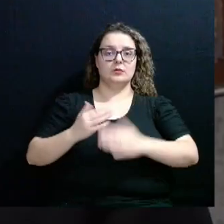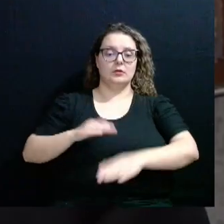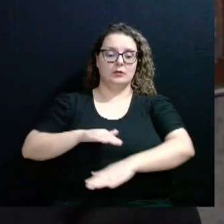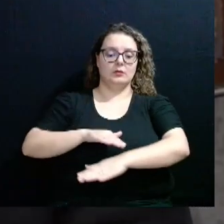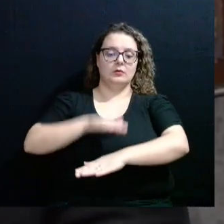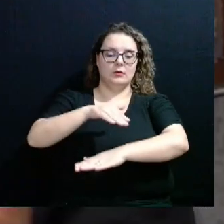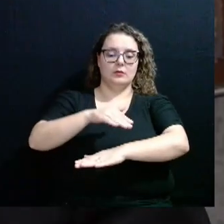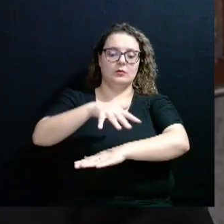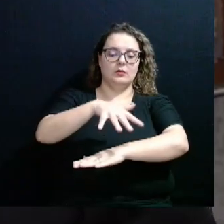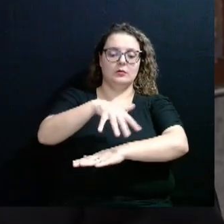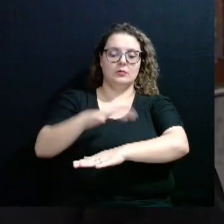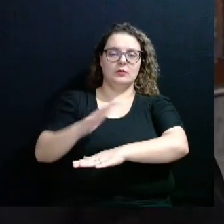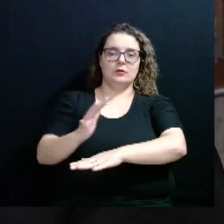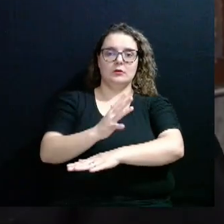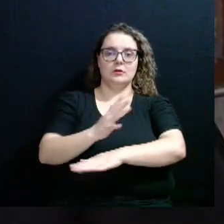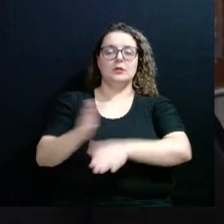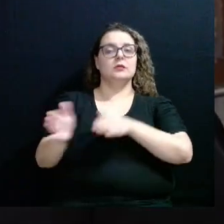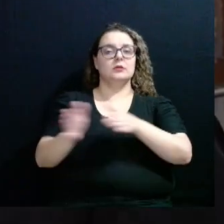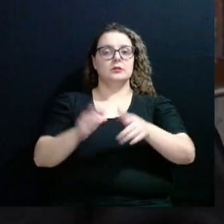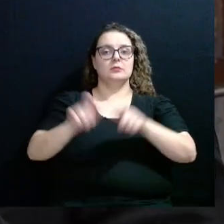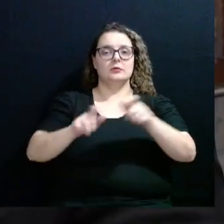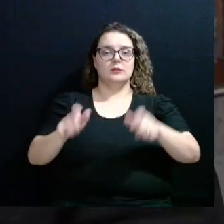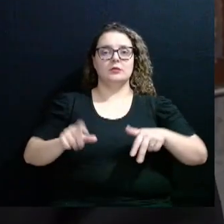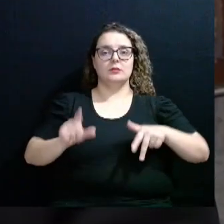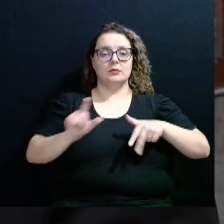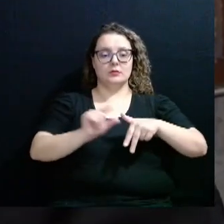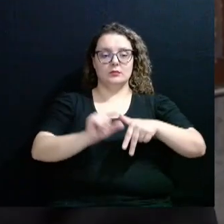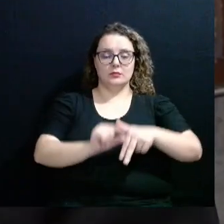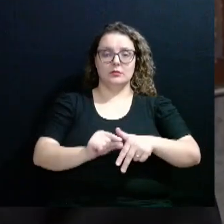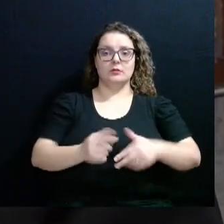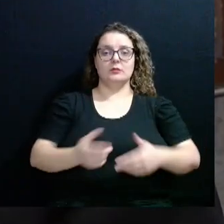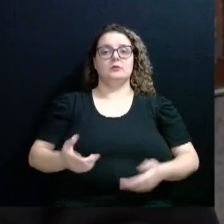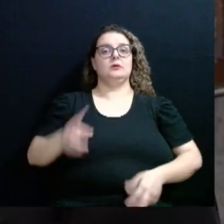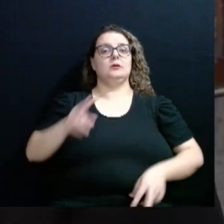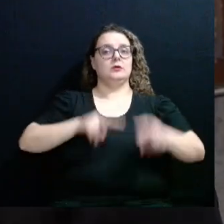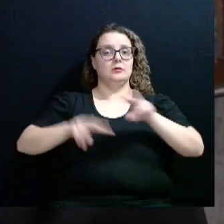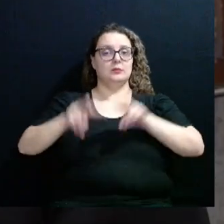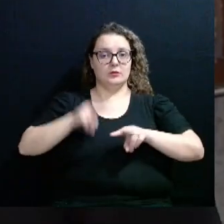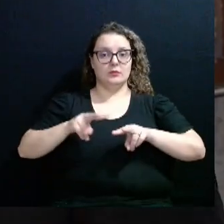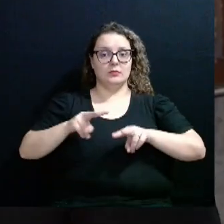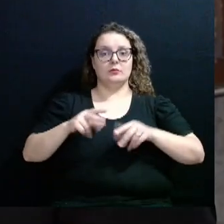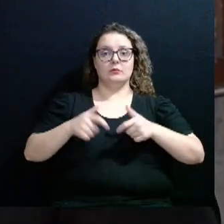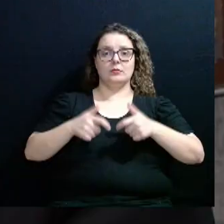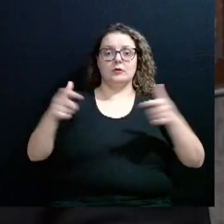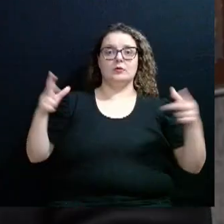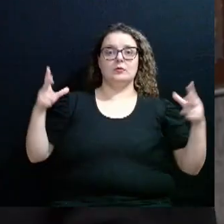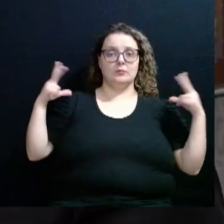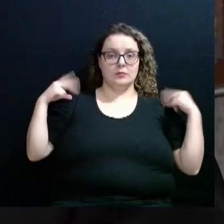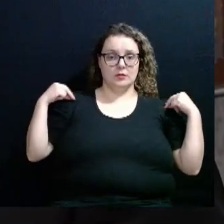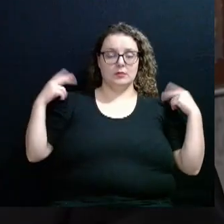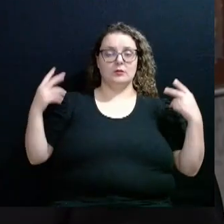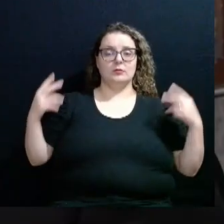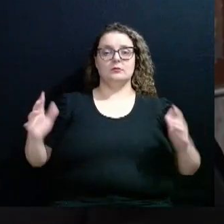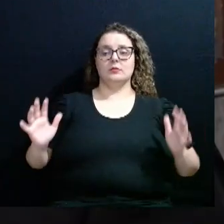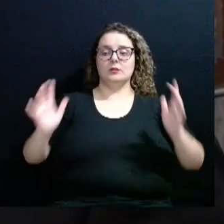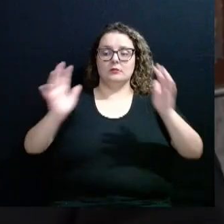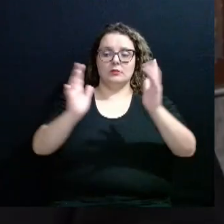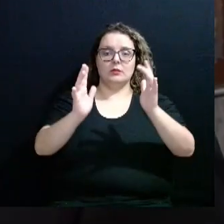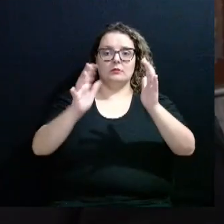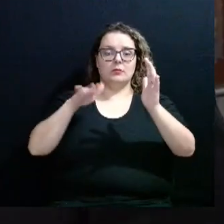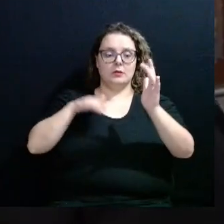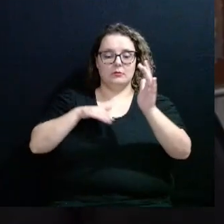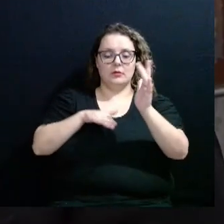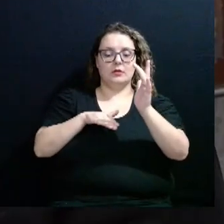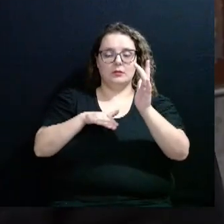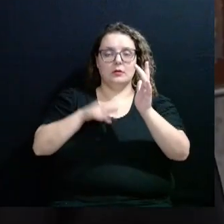acessibilidade àquelas pessoas que têm mobilidade reduzida, vai dar visibilidade maior aos pedestres, aos alunos e fazer os veículos